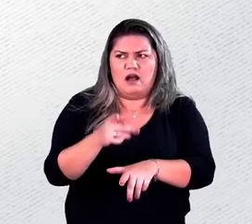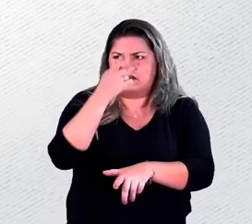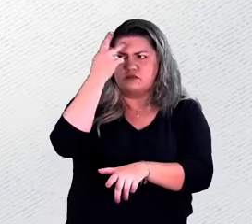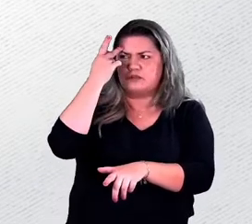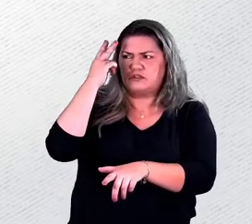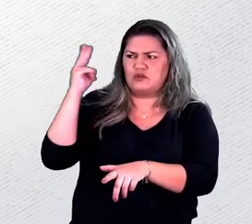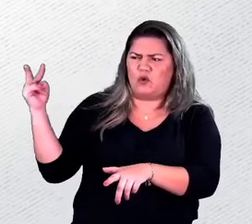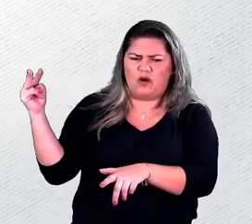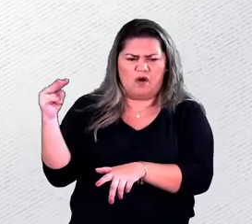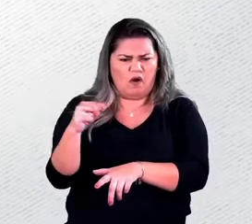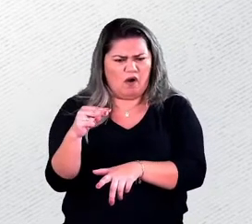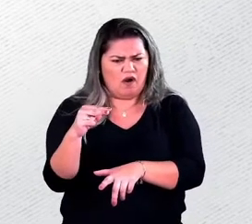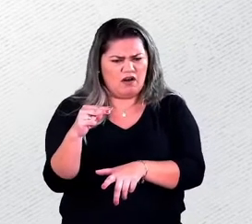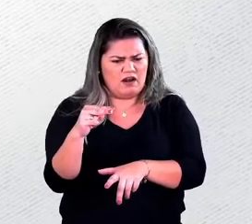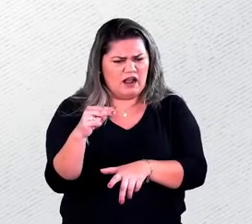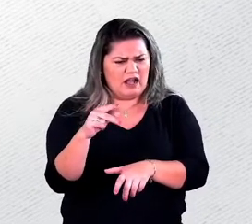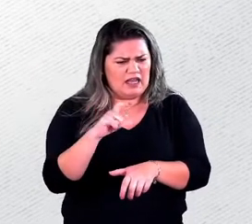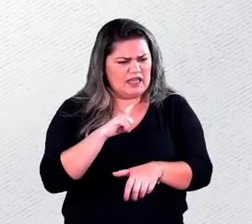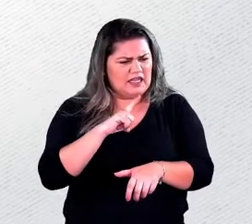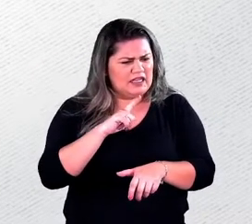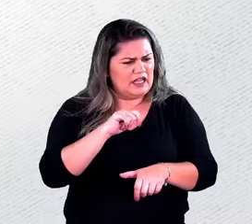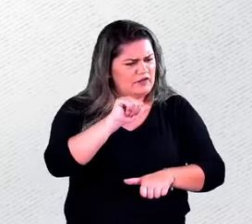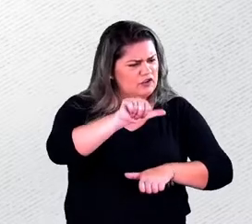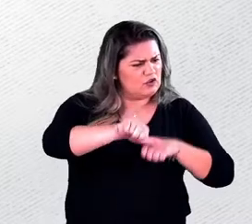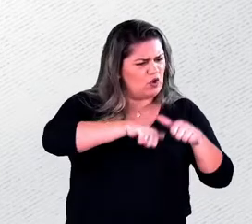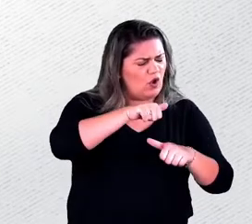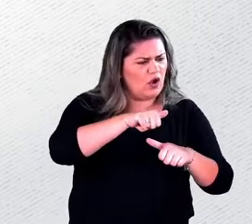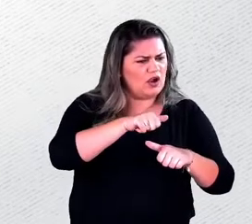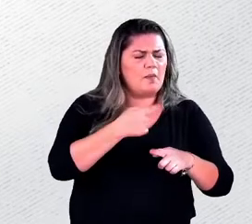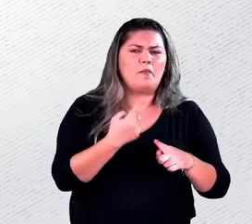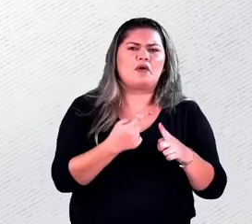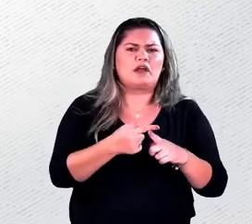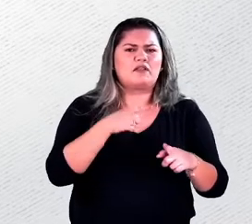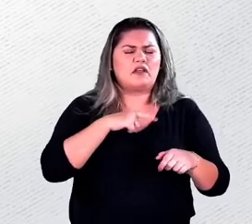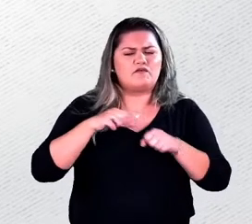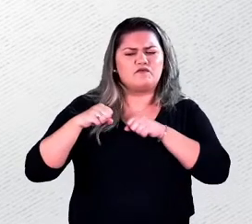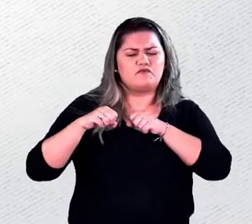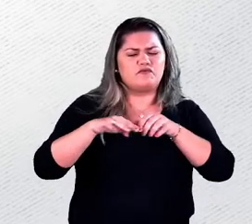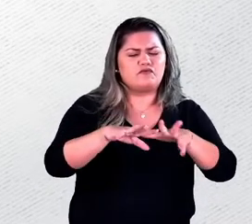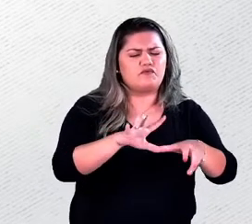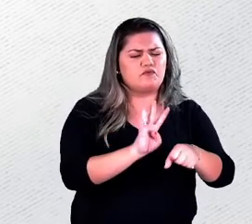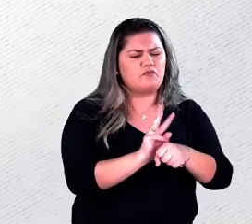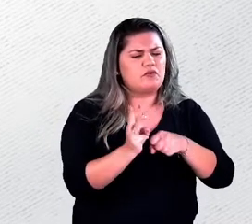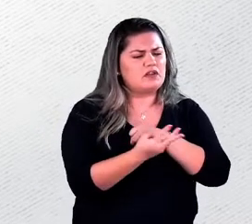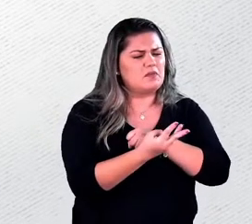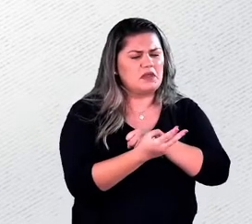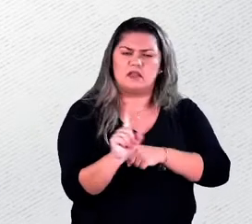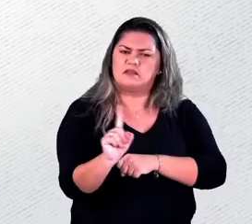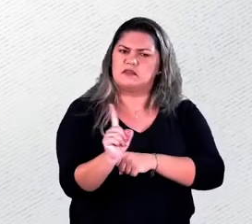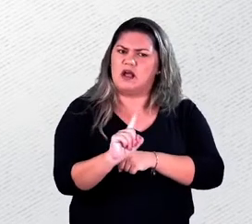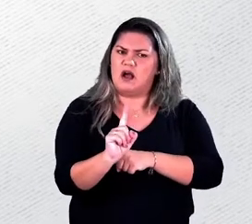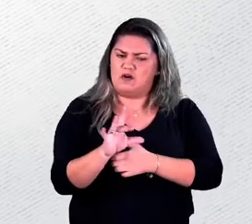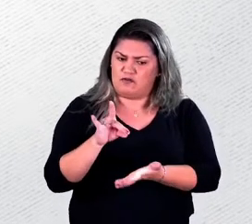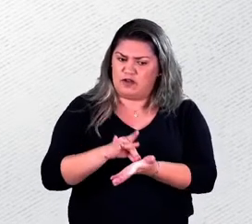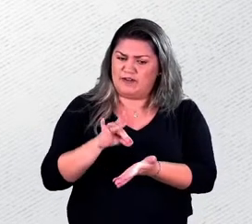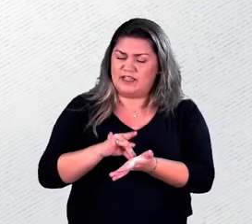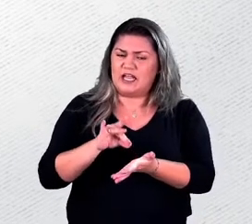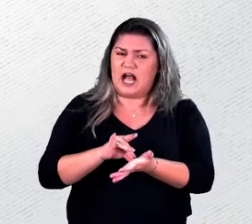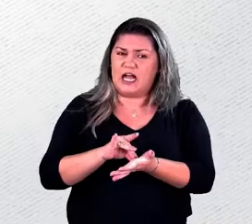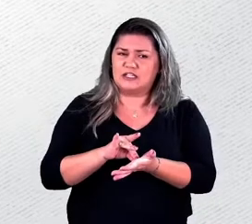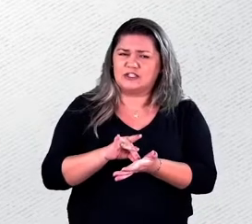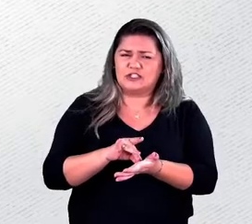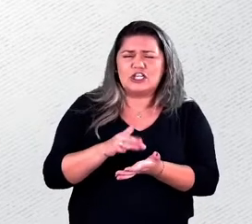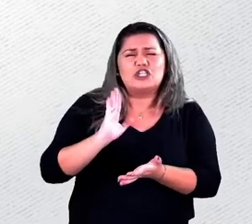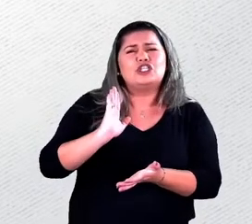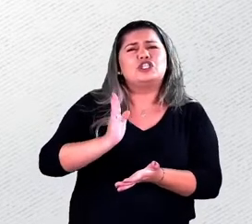a impressão equivocada de que a reforma aconteceu em função da crise da pandemia quando na verdade essa reforma ela começou a ser gestado em razão da